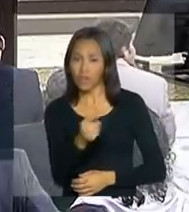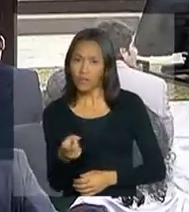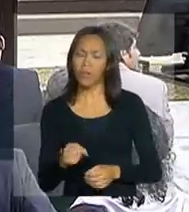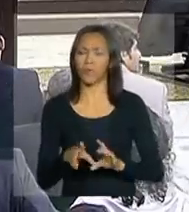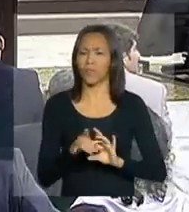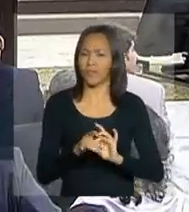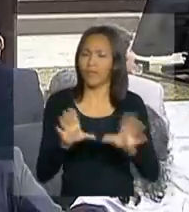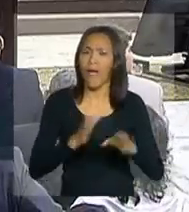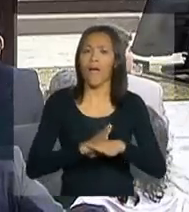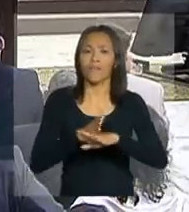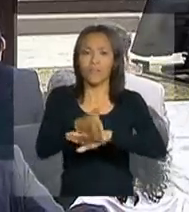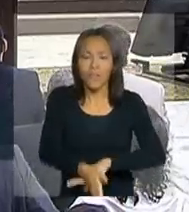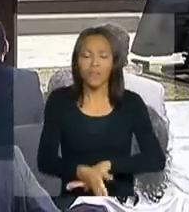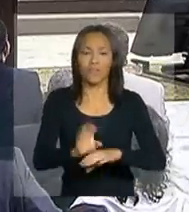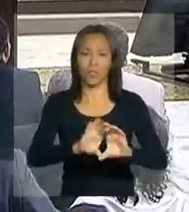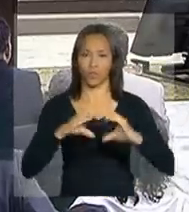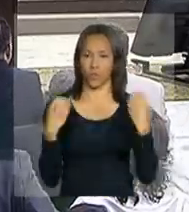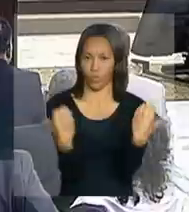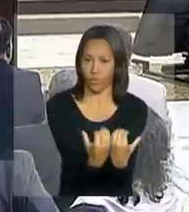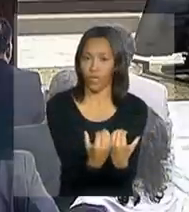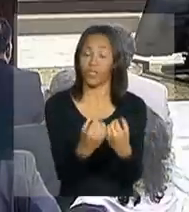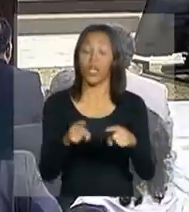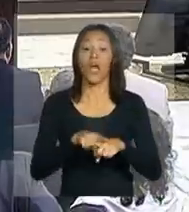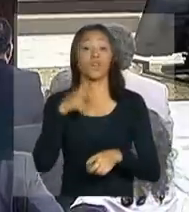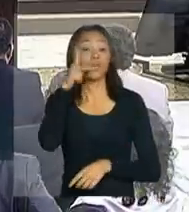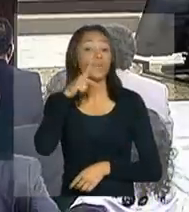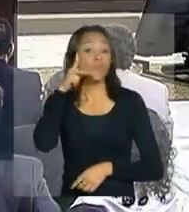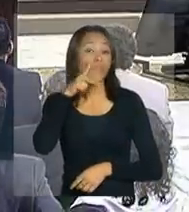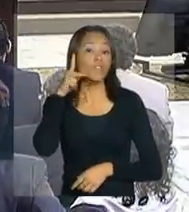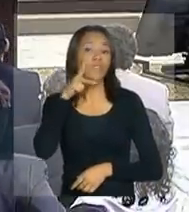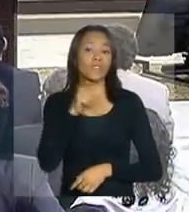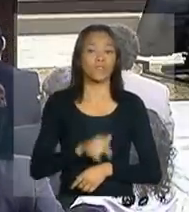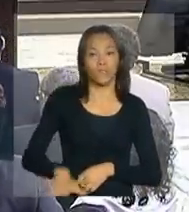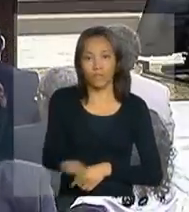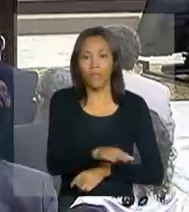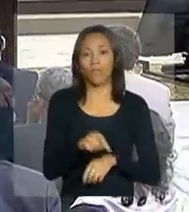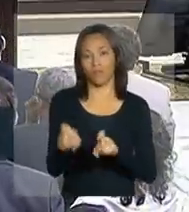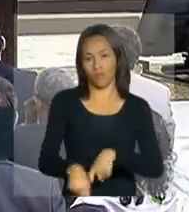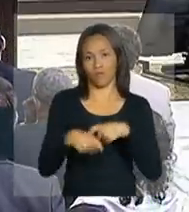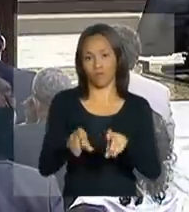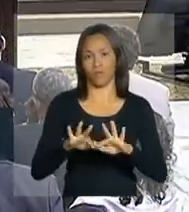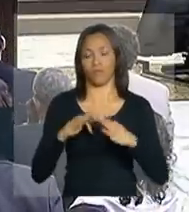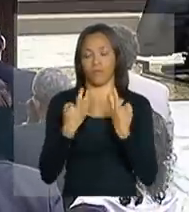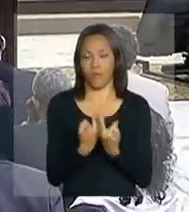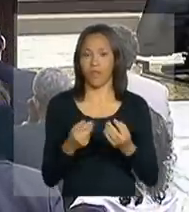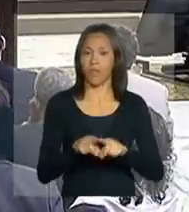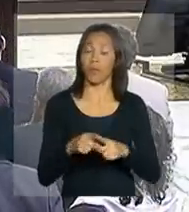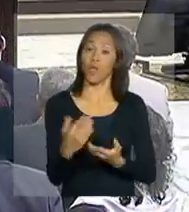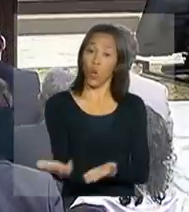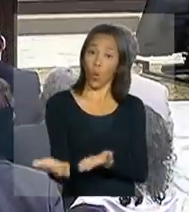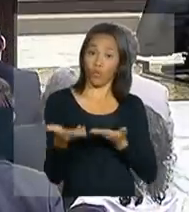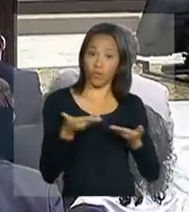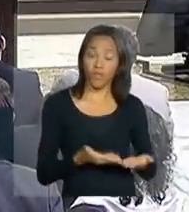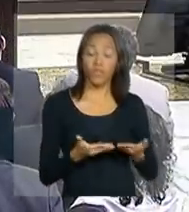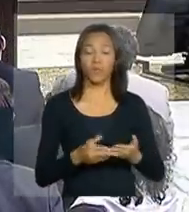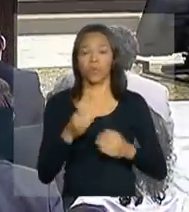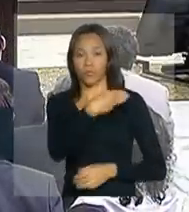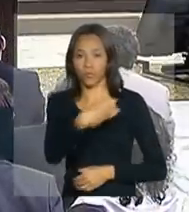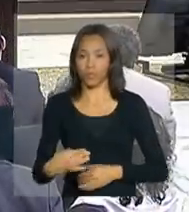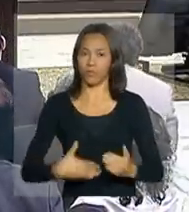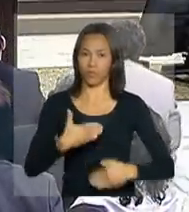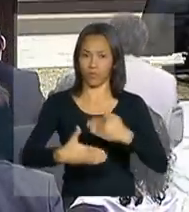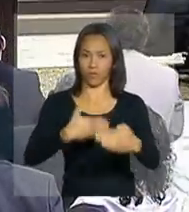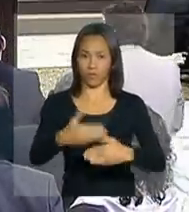Comunidades Quilombolas à políticas públicas da Agricultura Familiar convidamos o ministro do Desenvolvimento Agrário